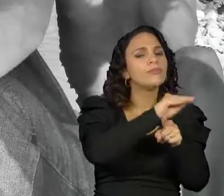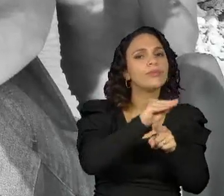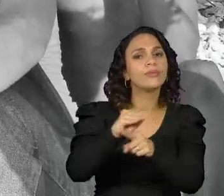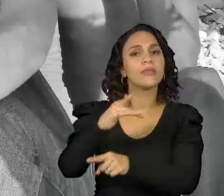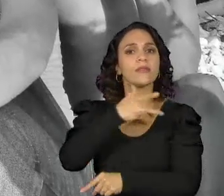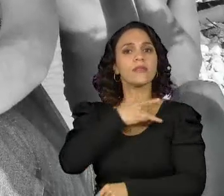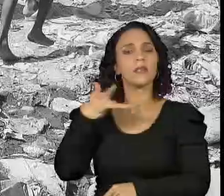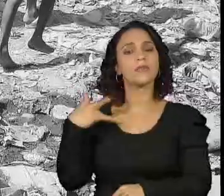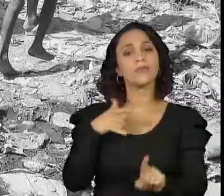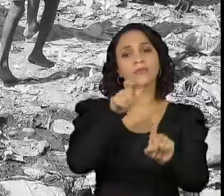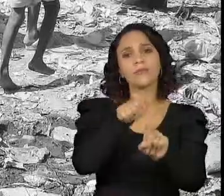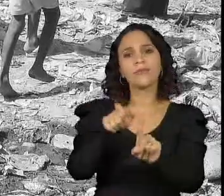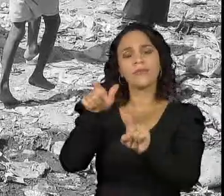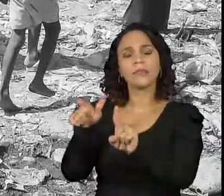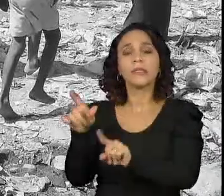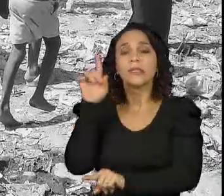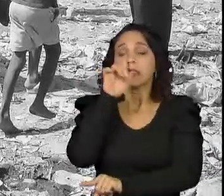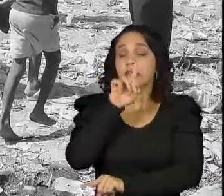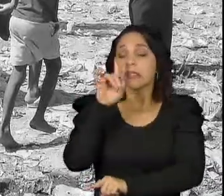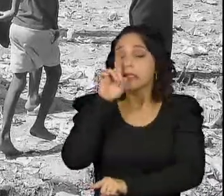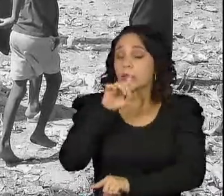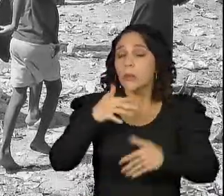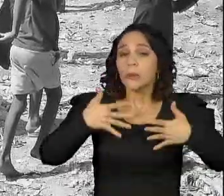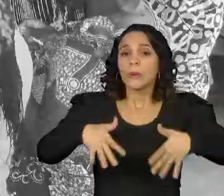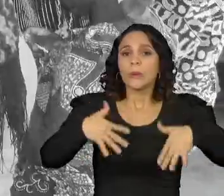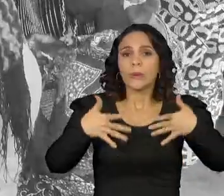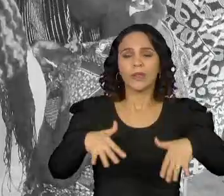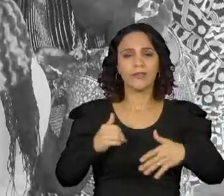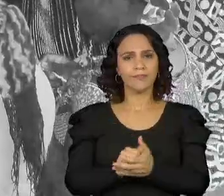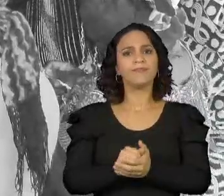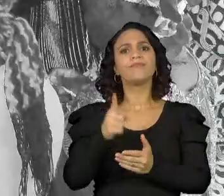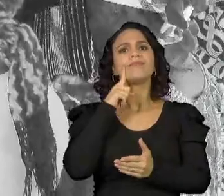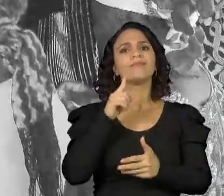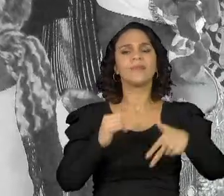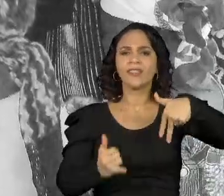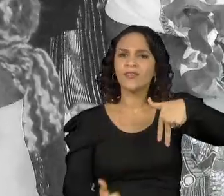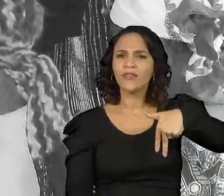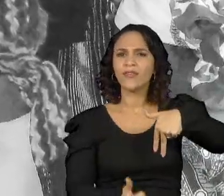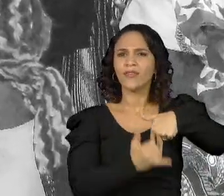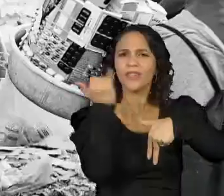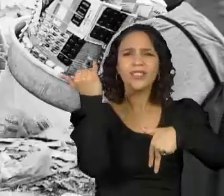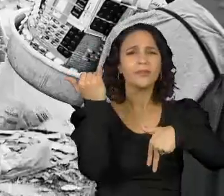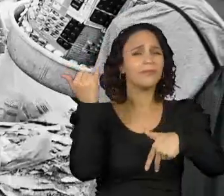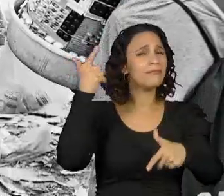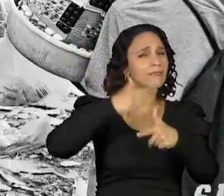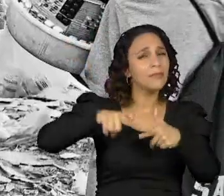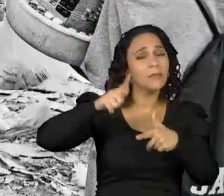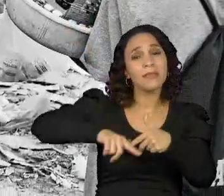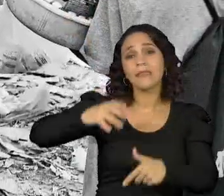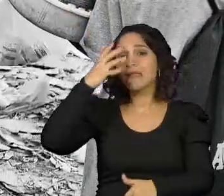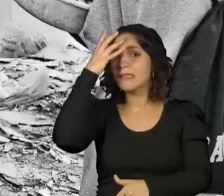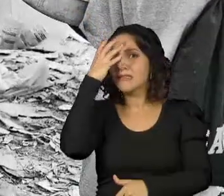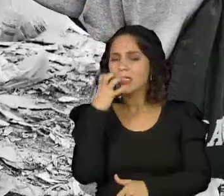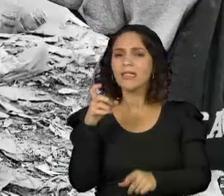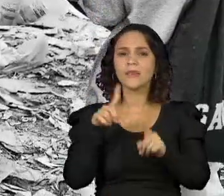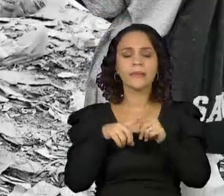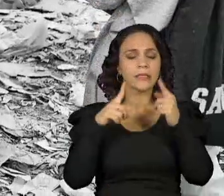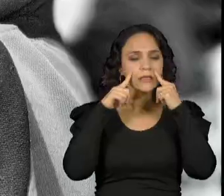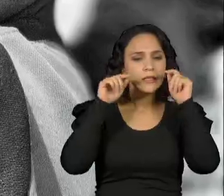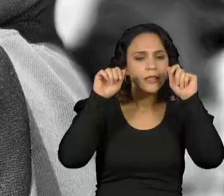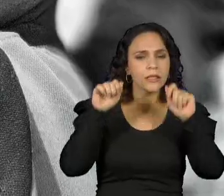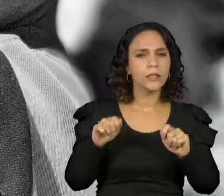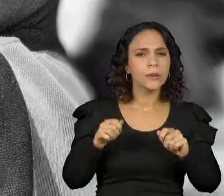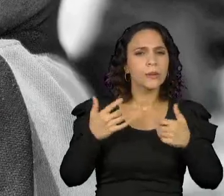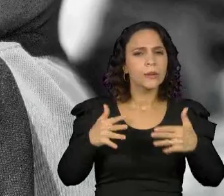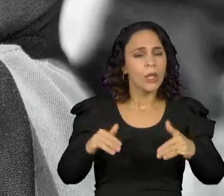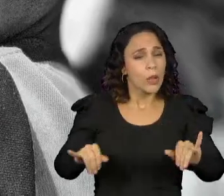saúde às pessoas que mais precisam. Atende vítimas de catástrofes incalculáveis, testemunha momentos em que a